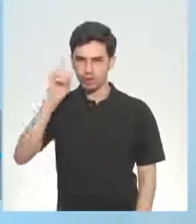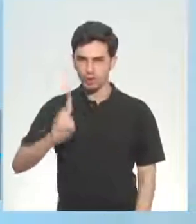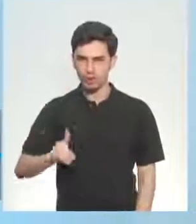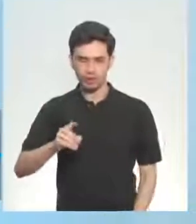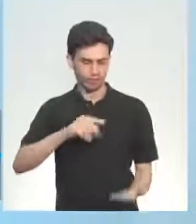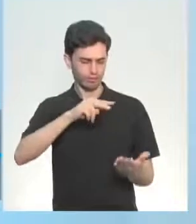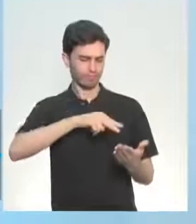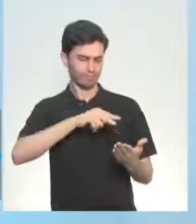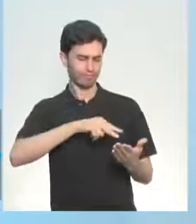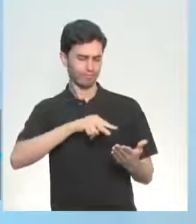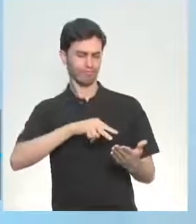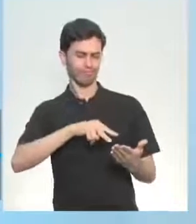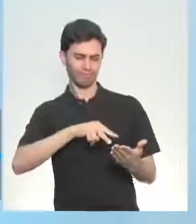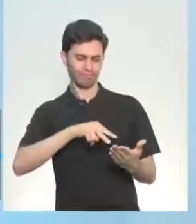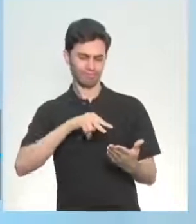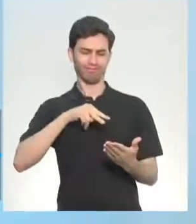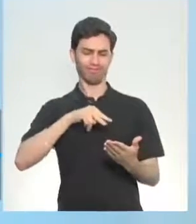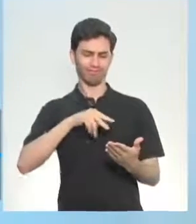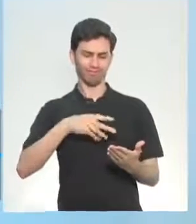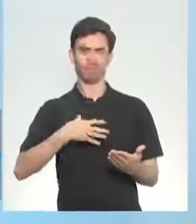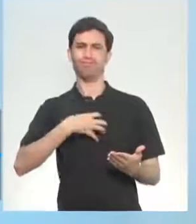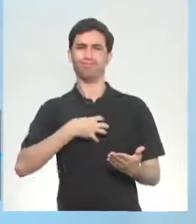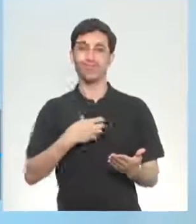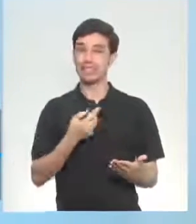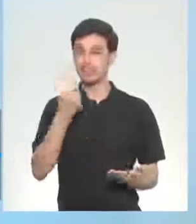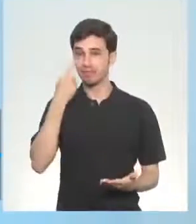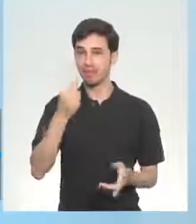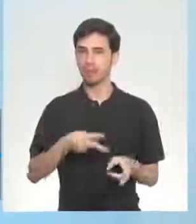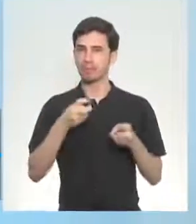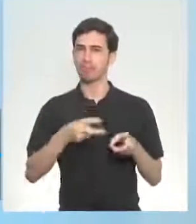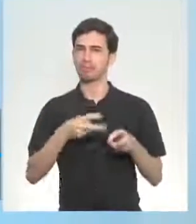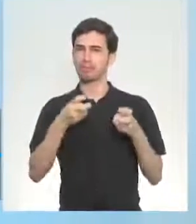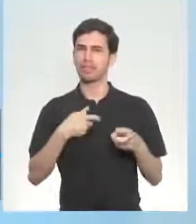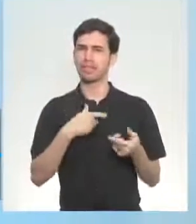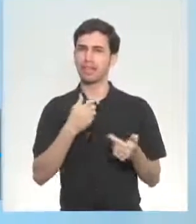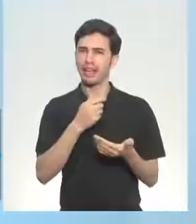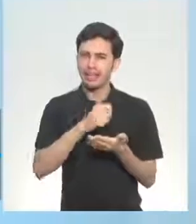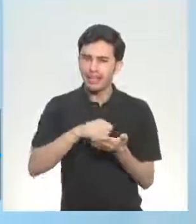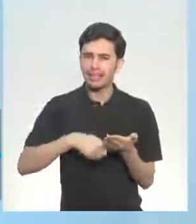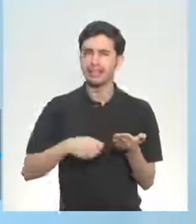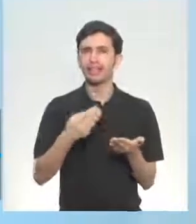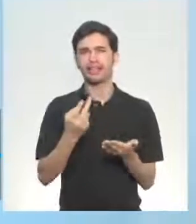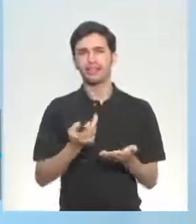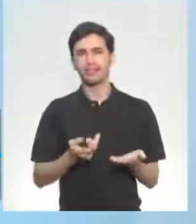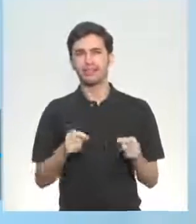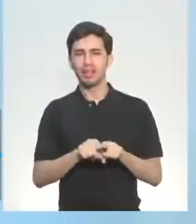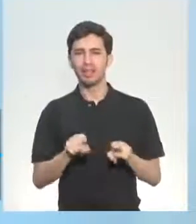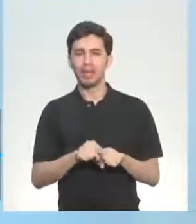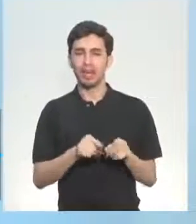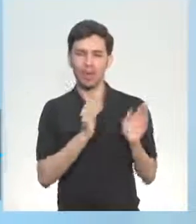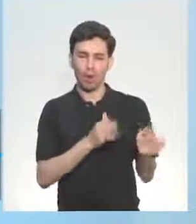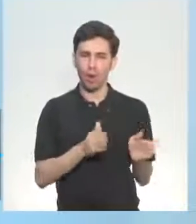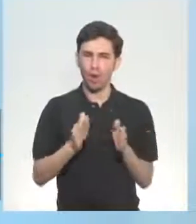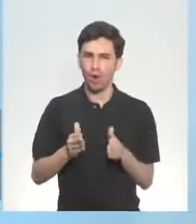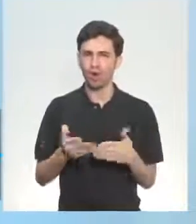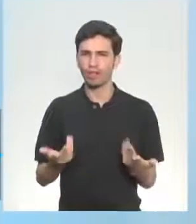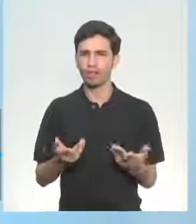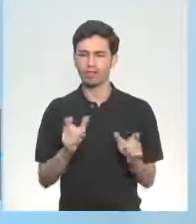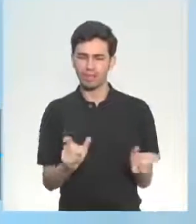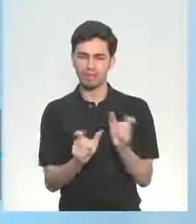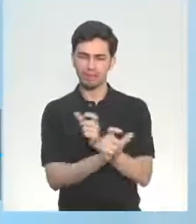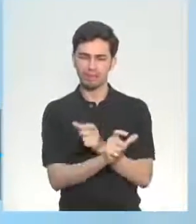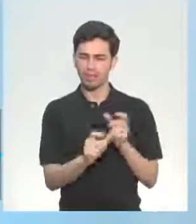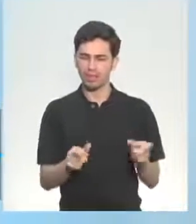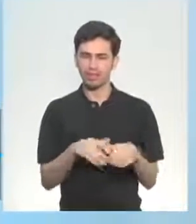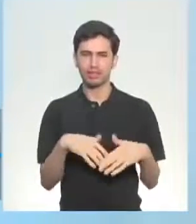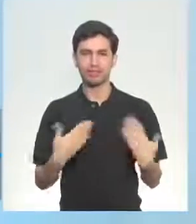erros a gente conseguiu observar na carta, tanto de ortografia, ordem, né? A ordem das partes